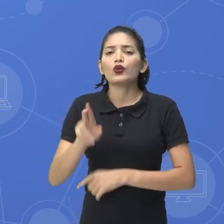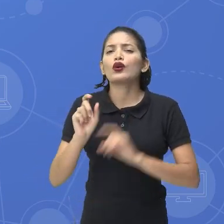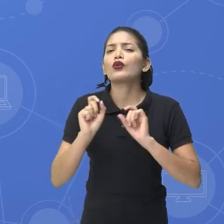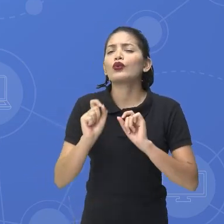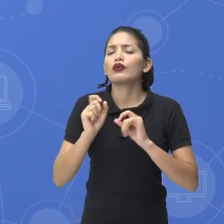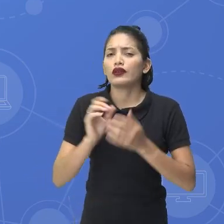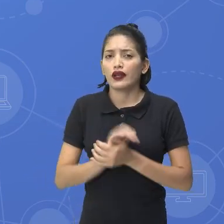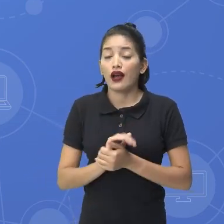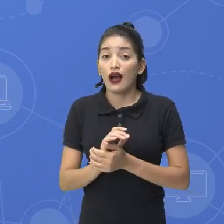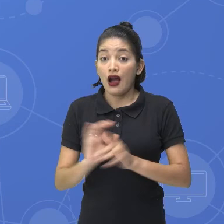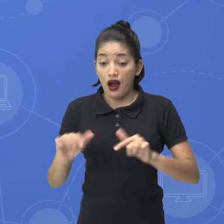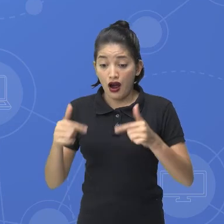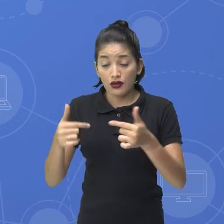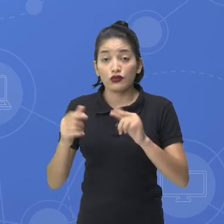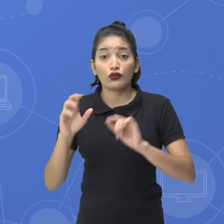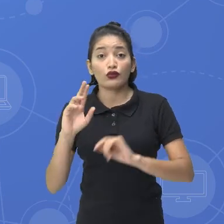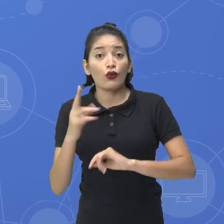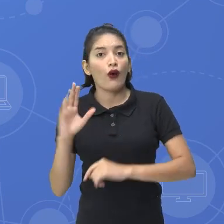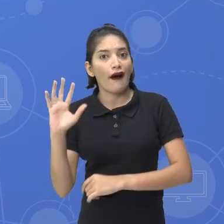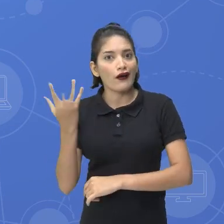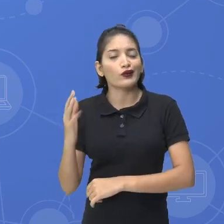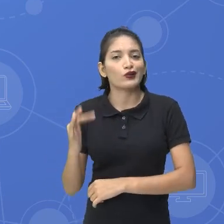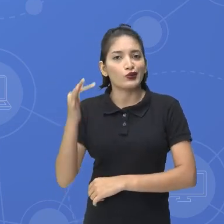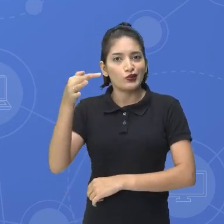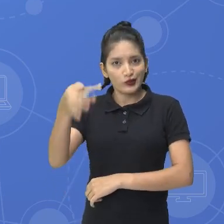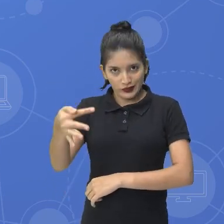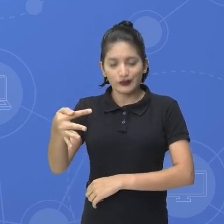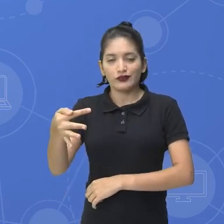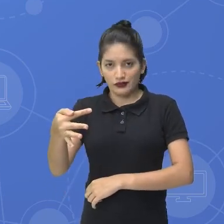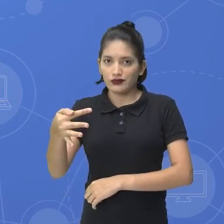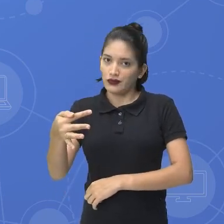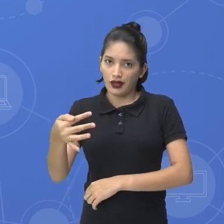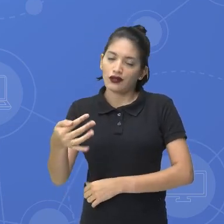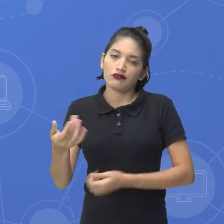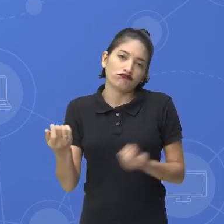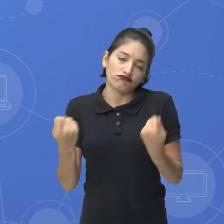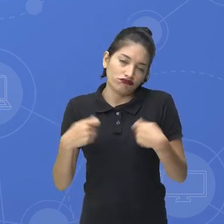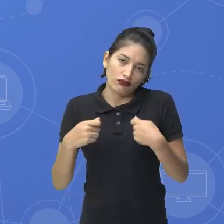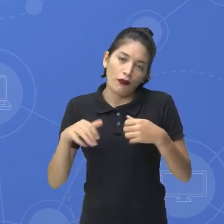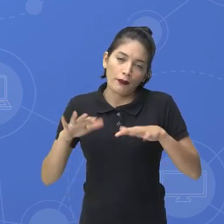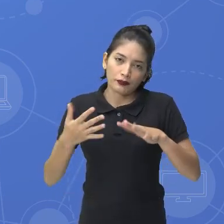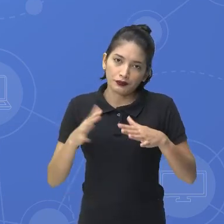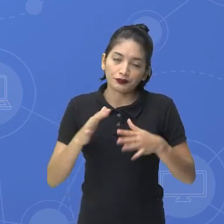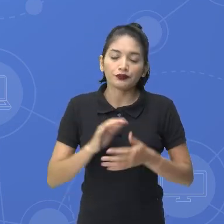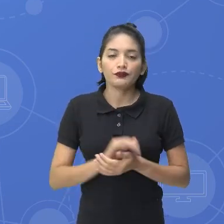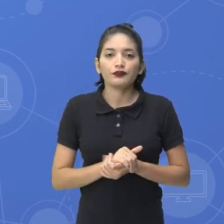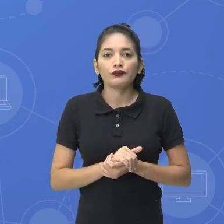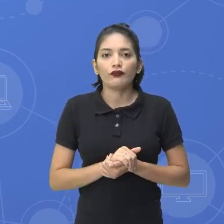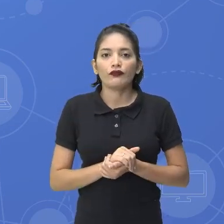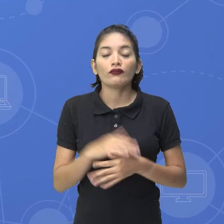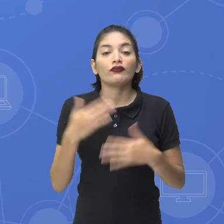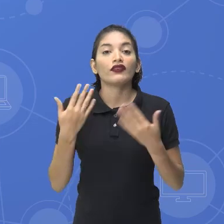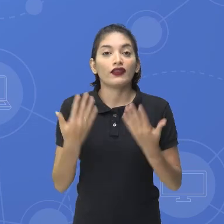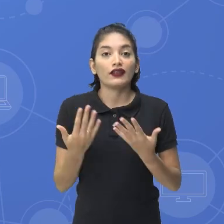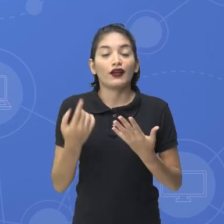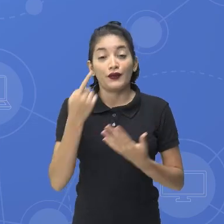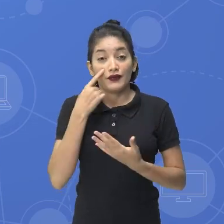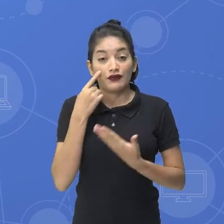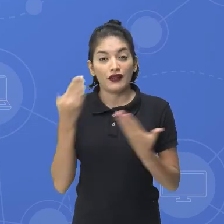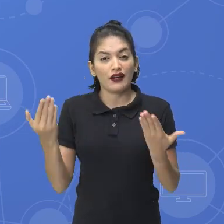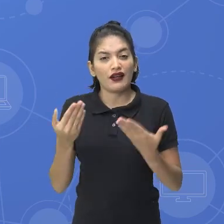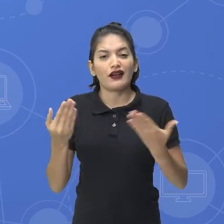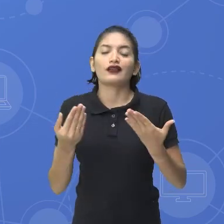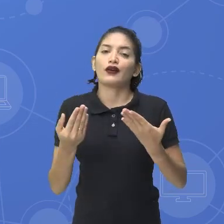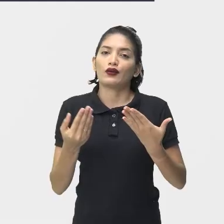sobre ações ou situações futuras, previsões, probabilidade, tá certo? Então, vamos ver as